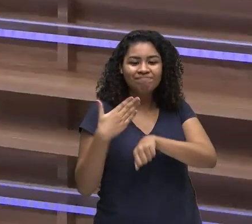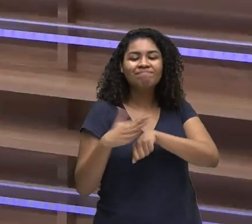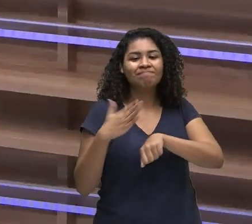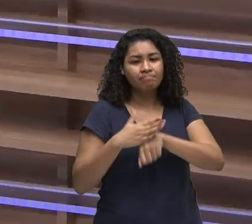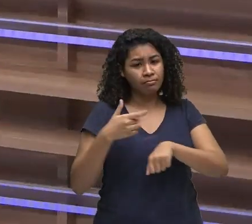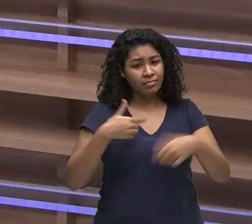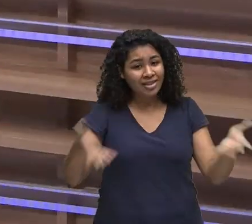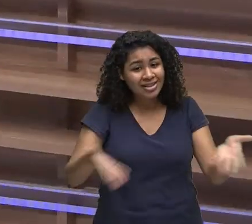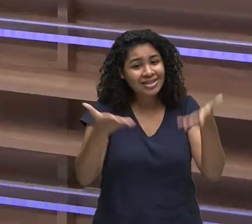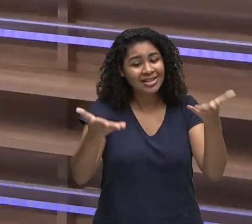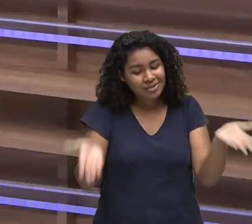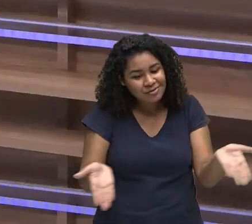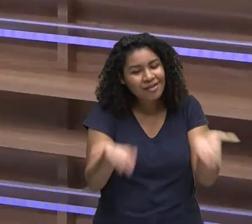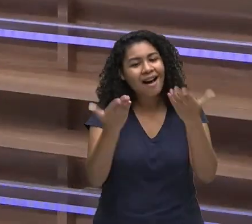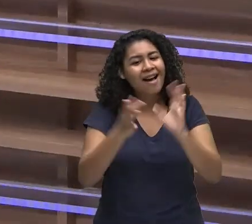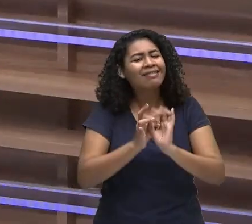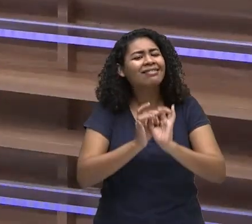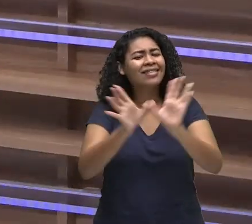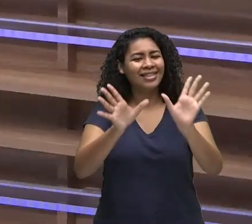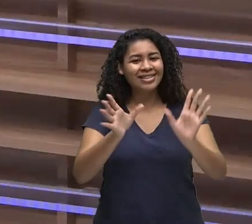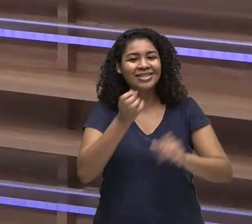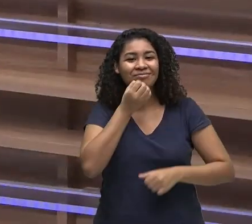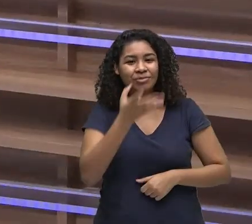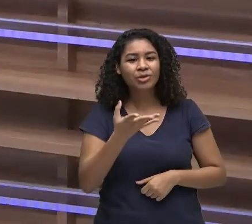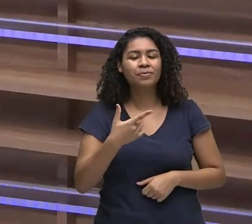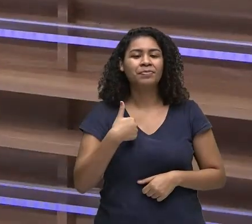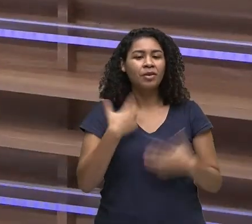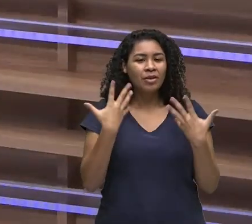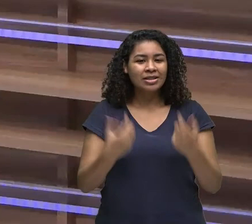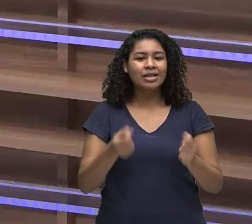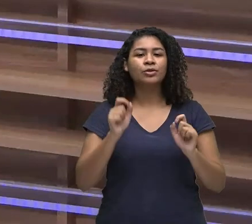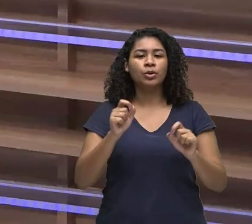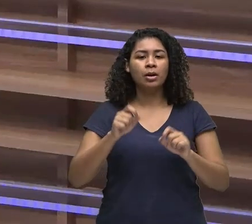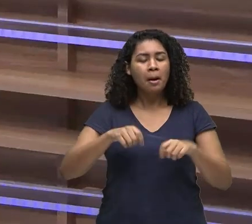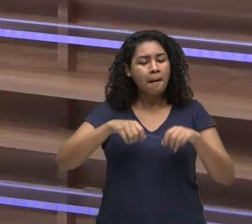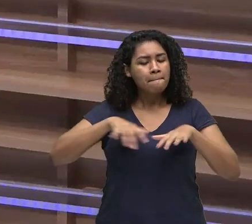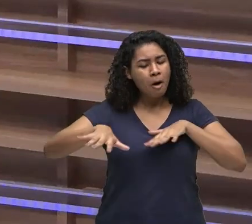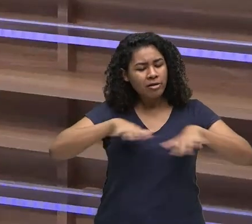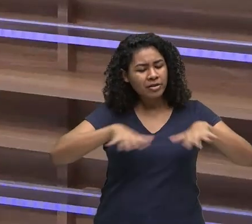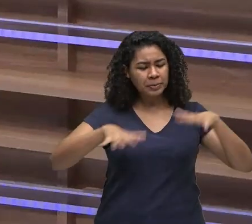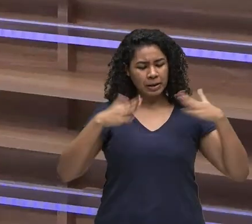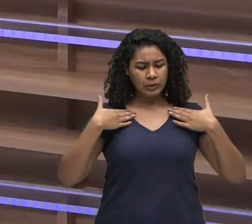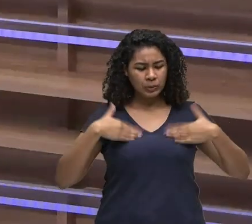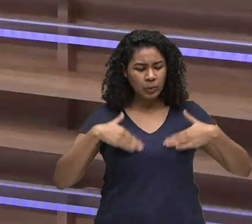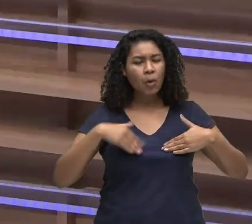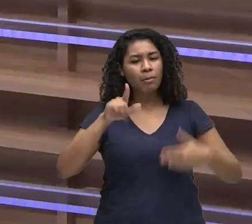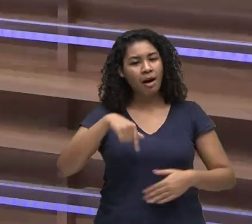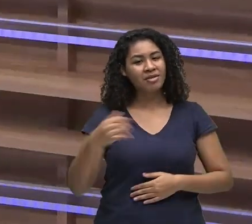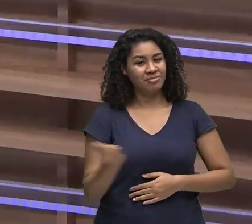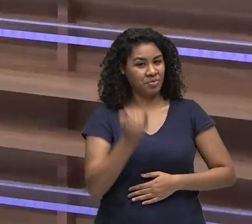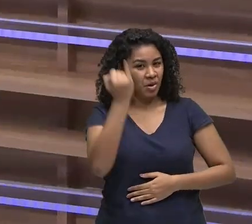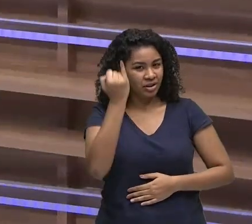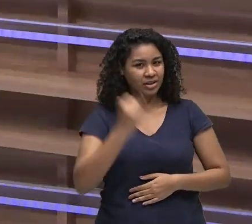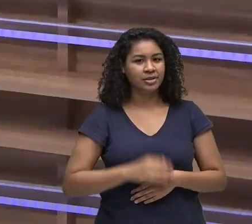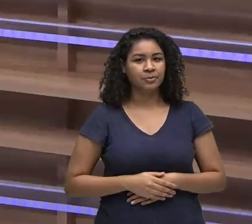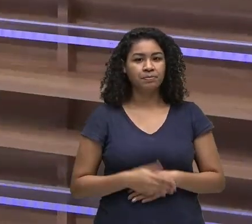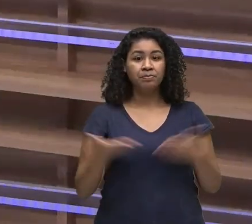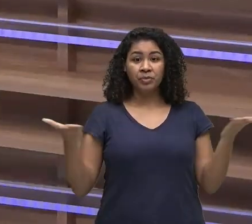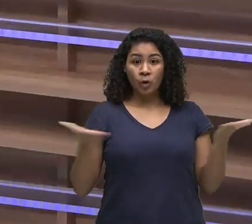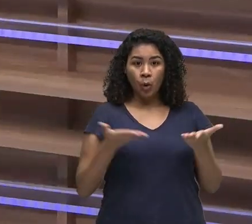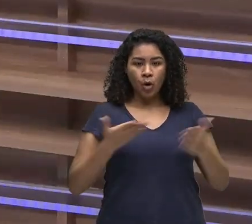vá, faça. Eu sou adepto do movimentar, se é necessário, é importante. Praticar exercício